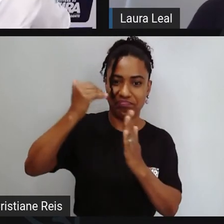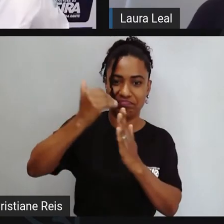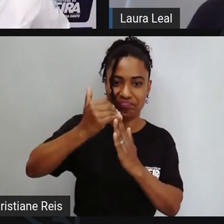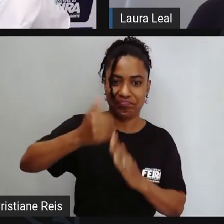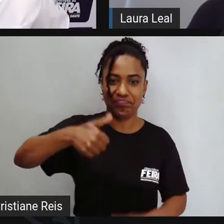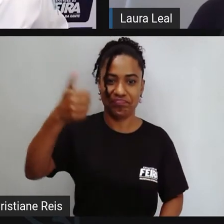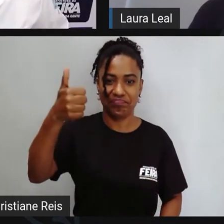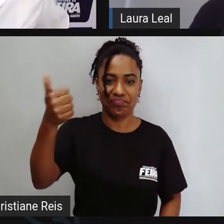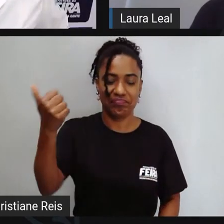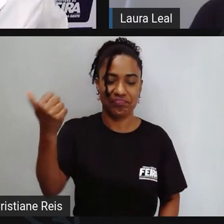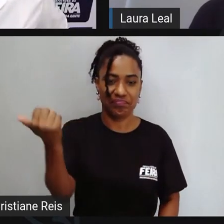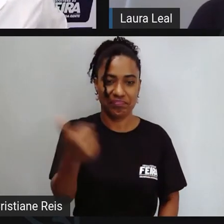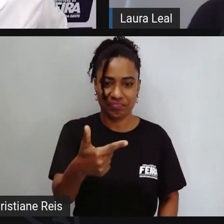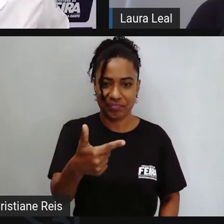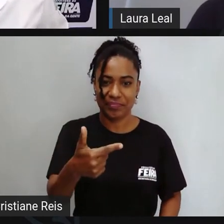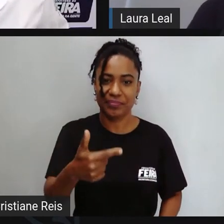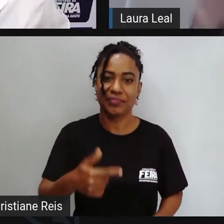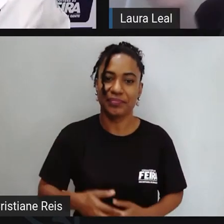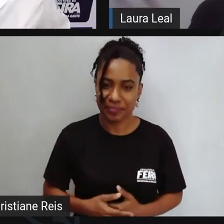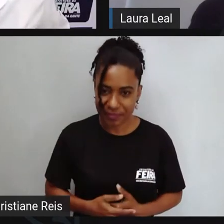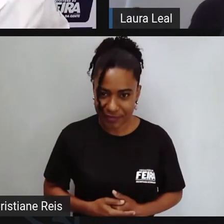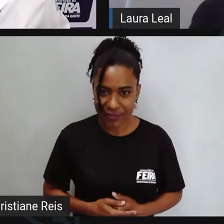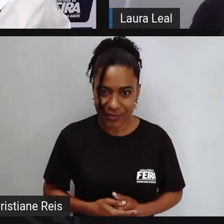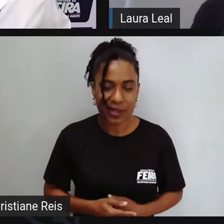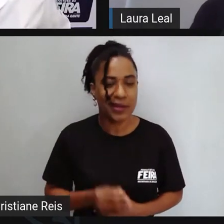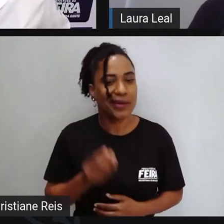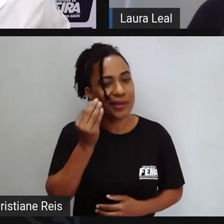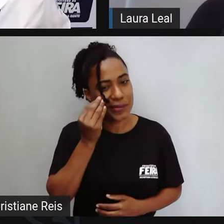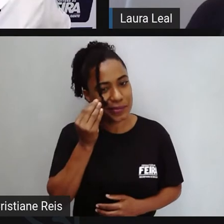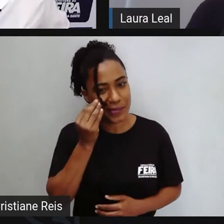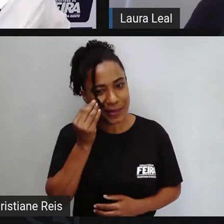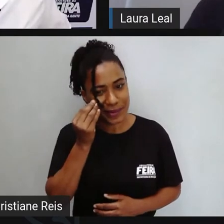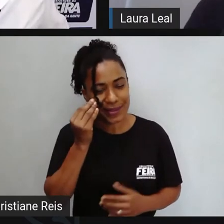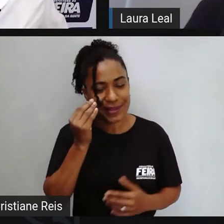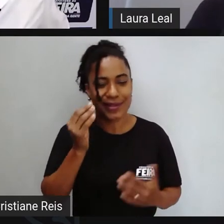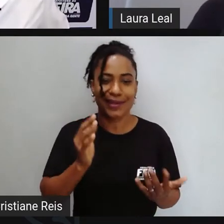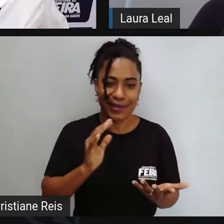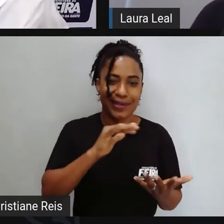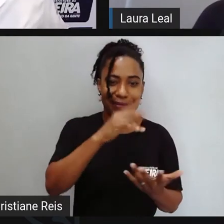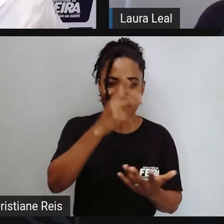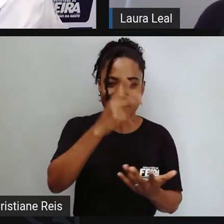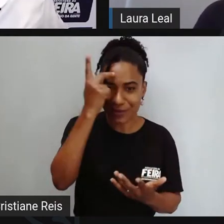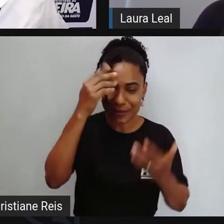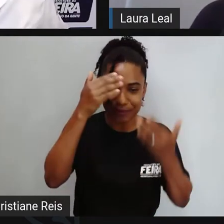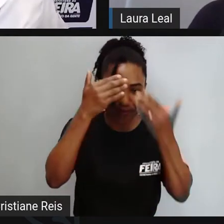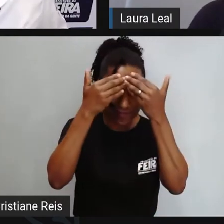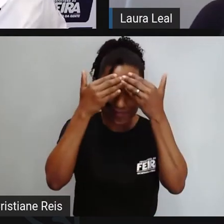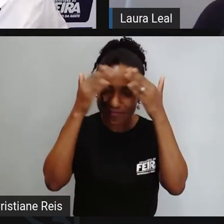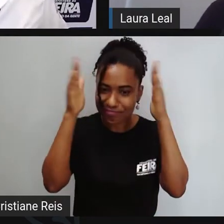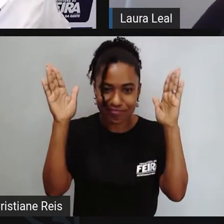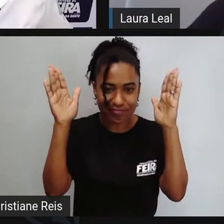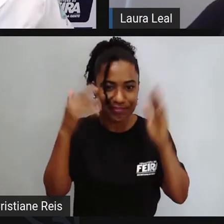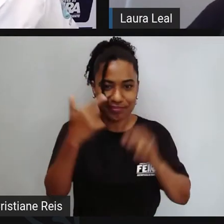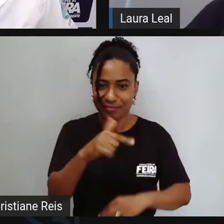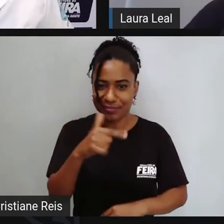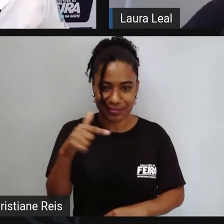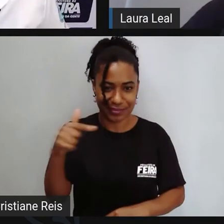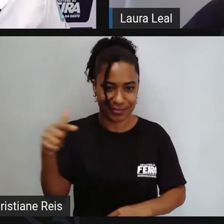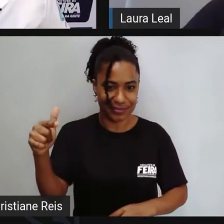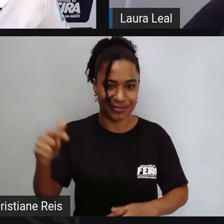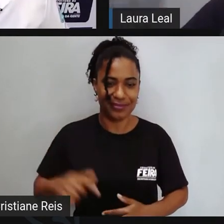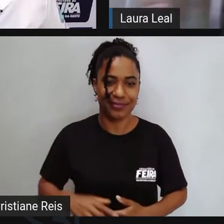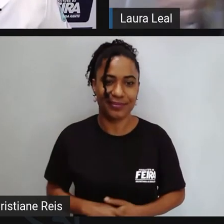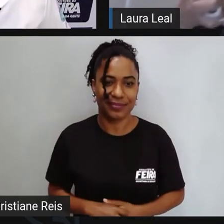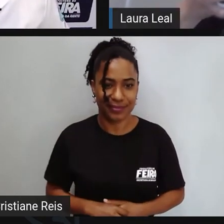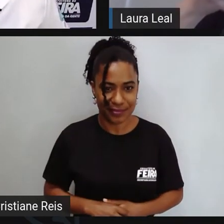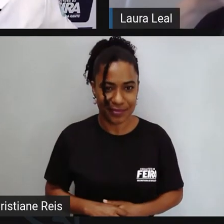colocar nessa posição já demonstra uma falta de compreensão do mundo, né? Uhum. Então. E assim, no período que eu estive